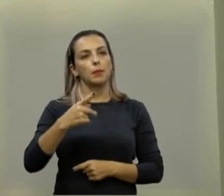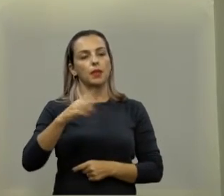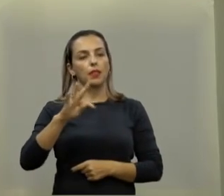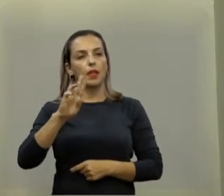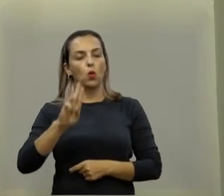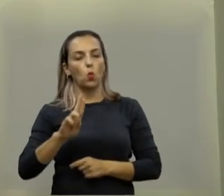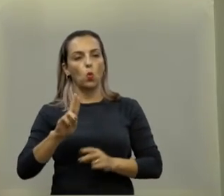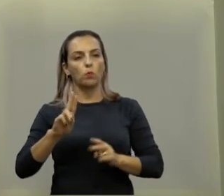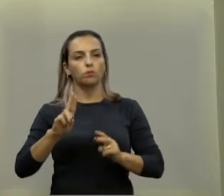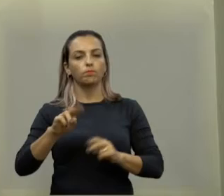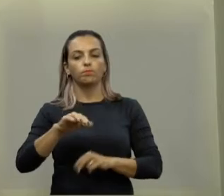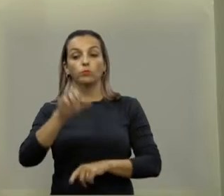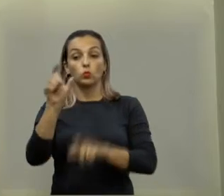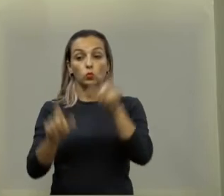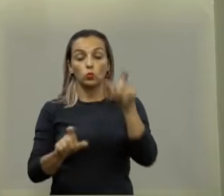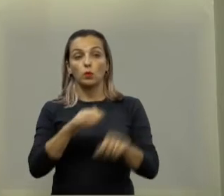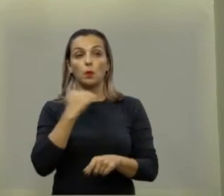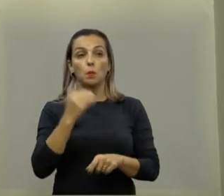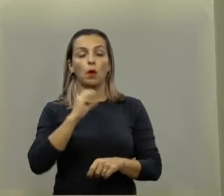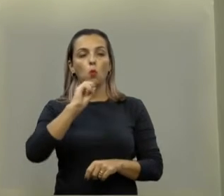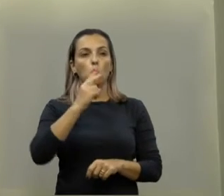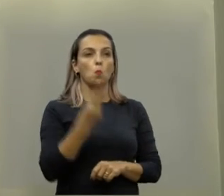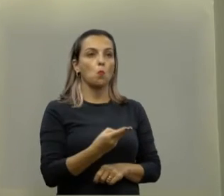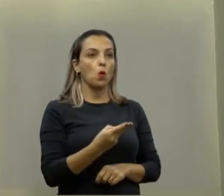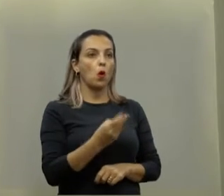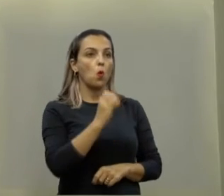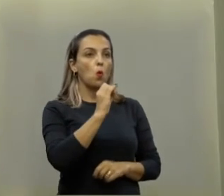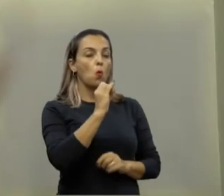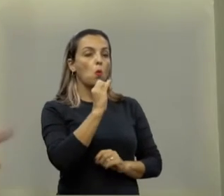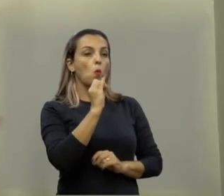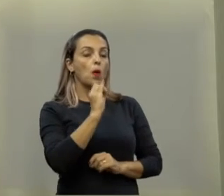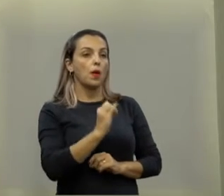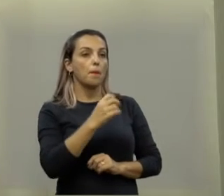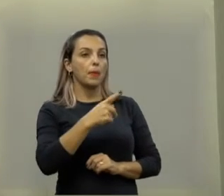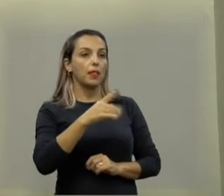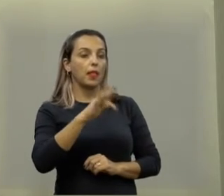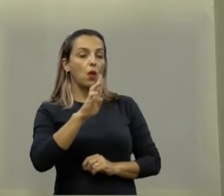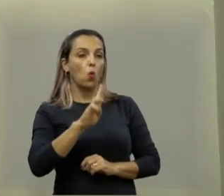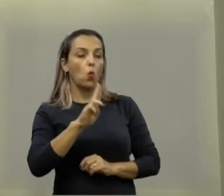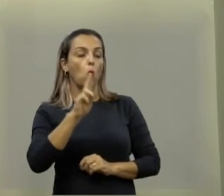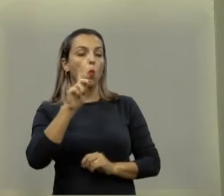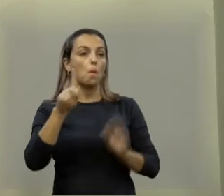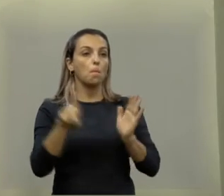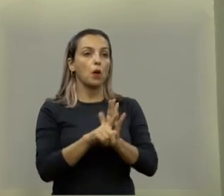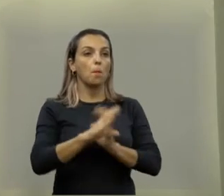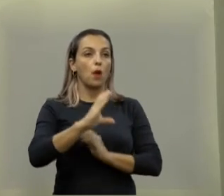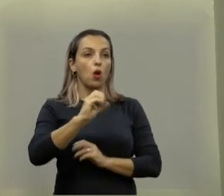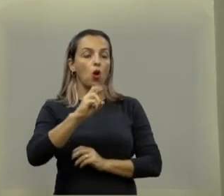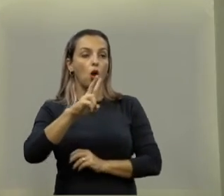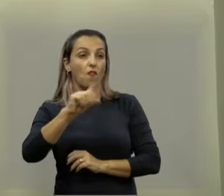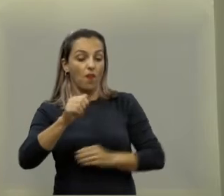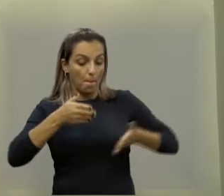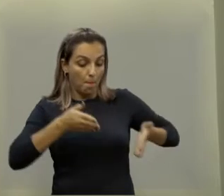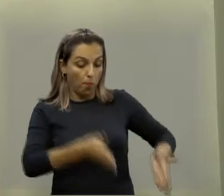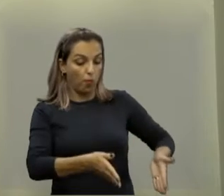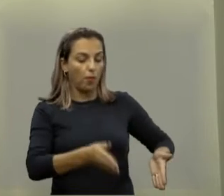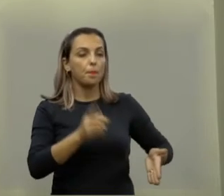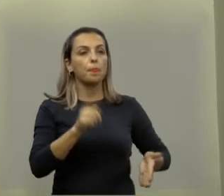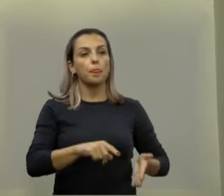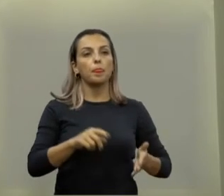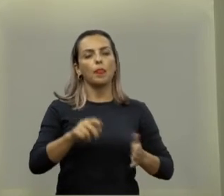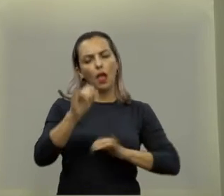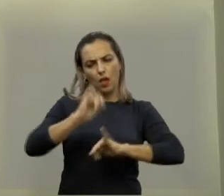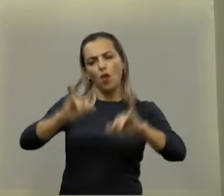Mortos ou a cidade do IPTU da cova que é como as pessoas estão falando pela internet sobre esse projeto